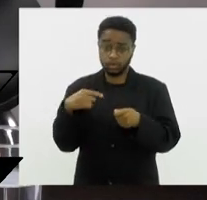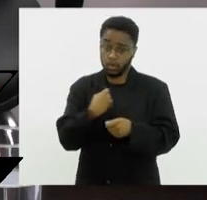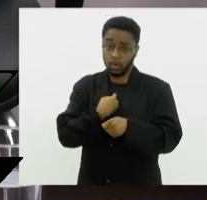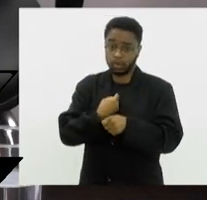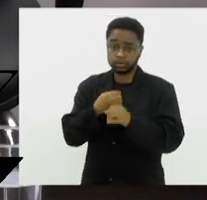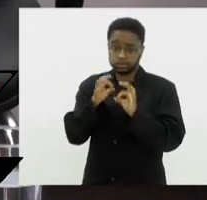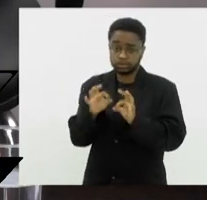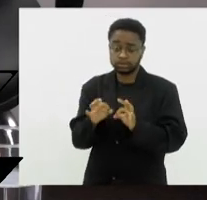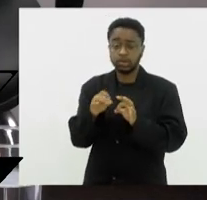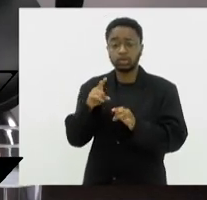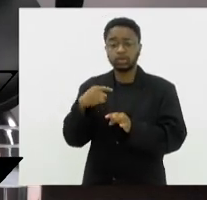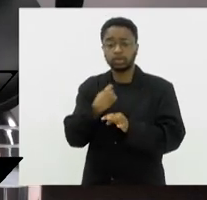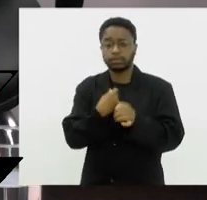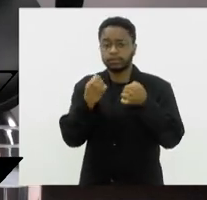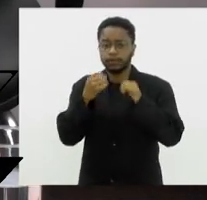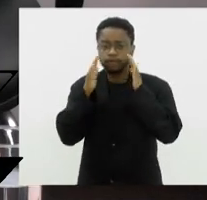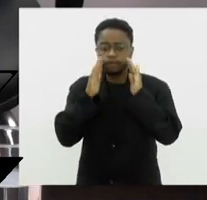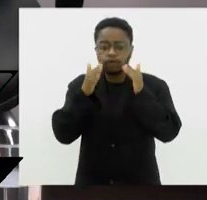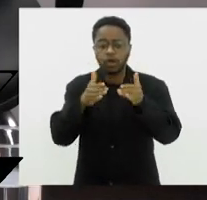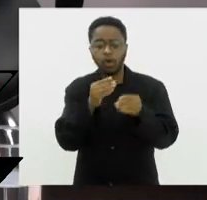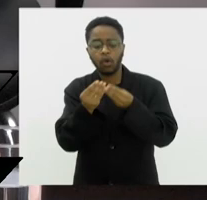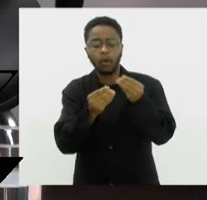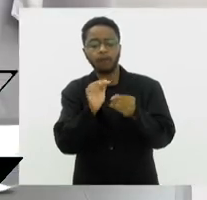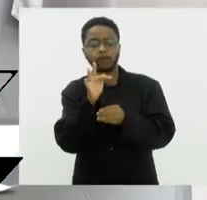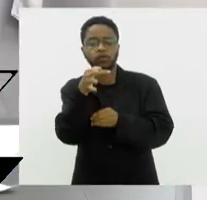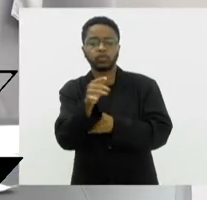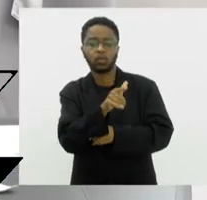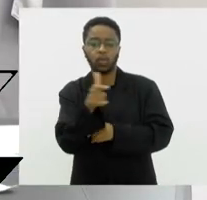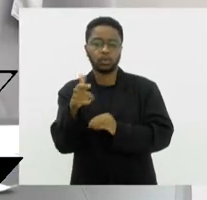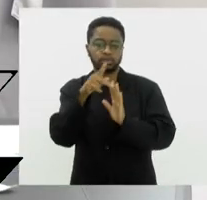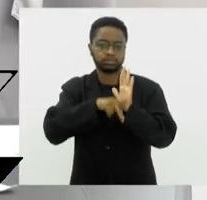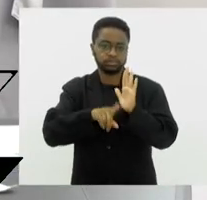em futuros outros. De qualquer forma, projetos. Eu vou,